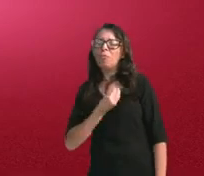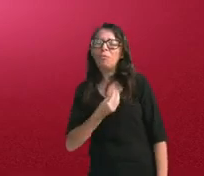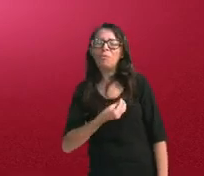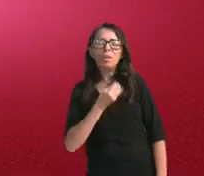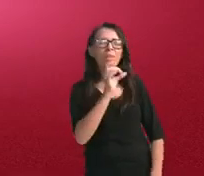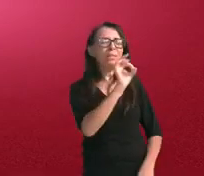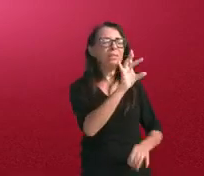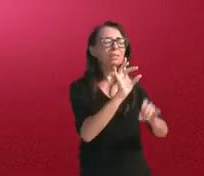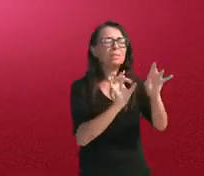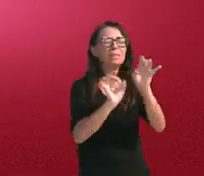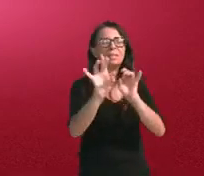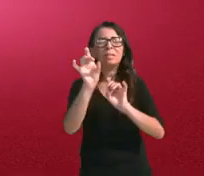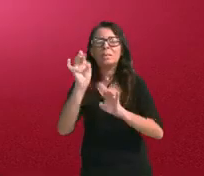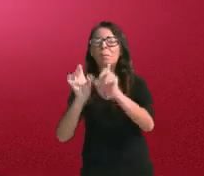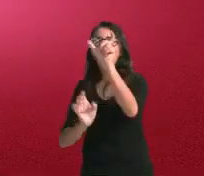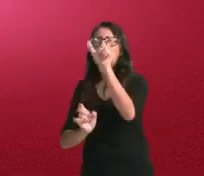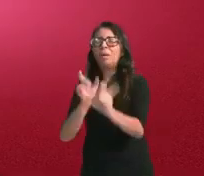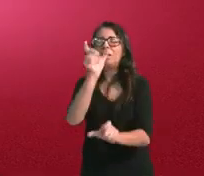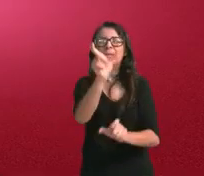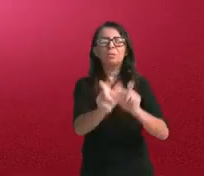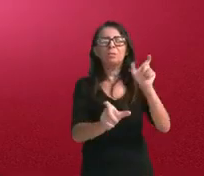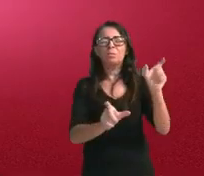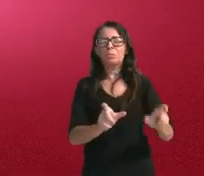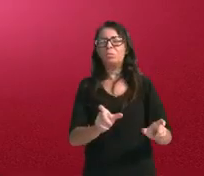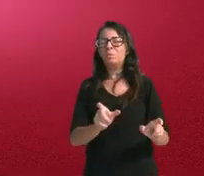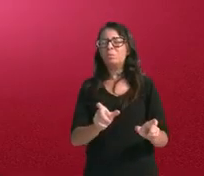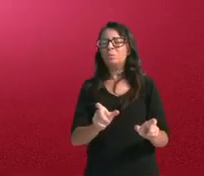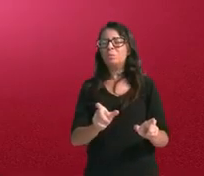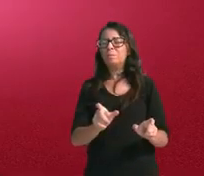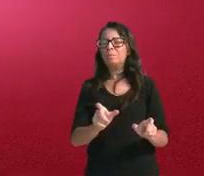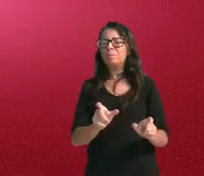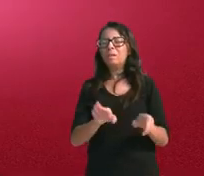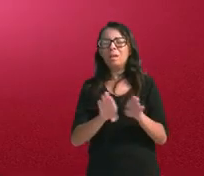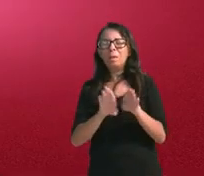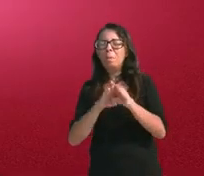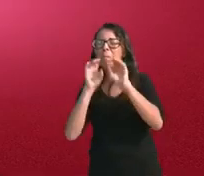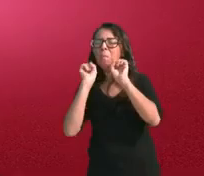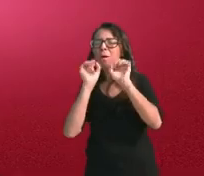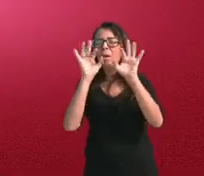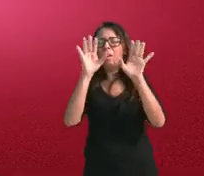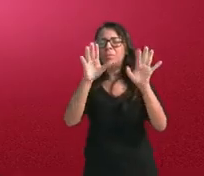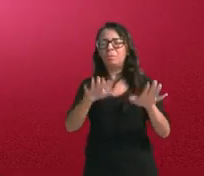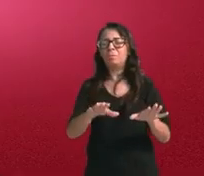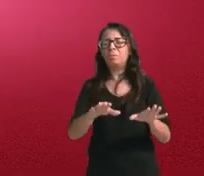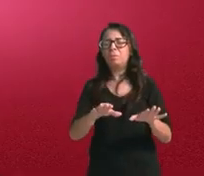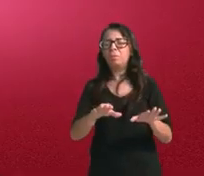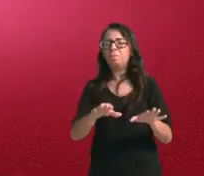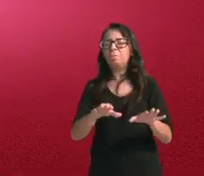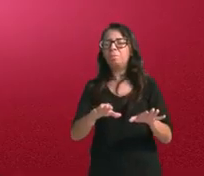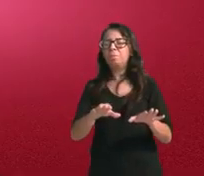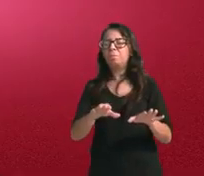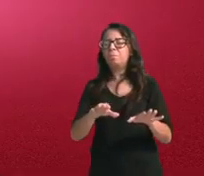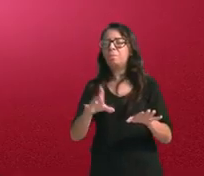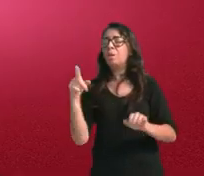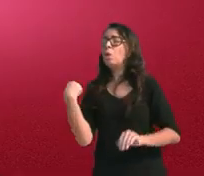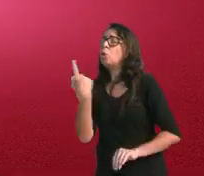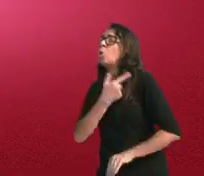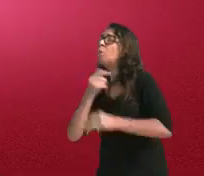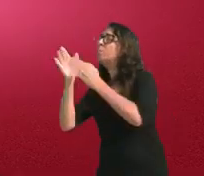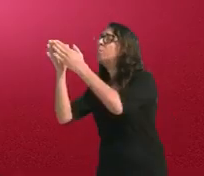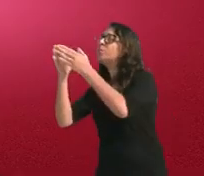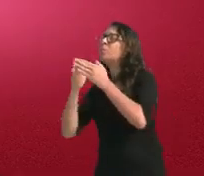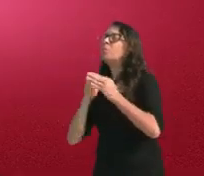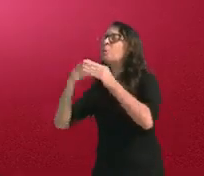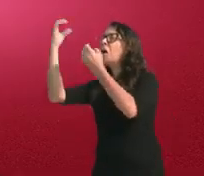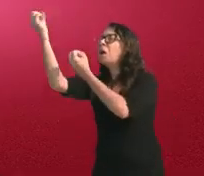verdadeiro professor, tanto para mim, quanto para os amados irmãos e ouvintes. Deus